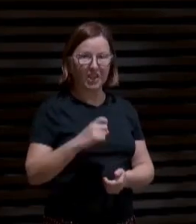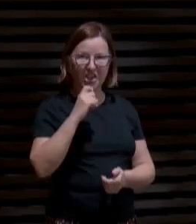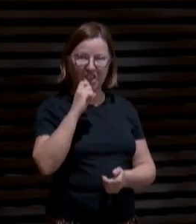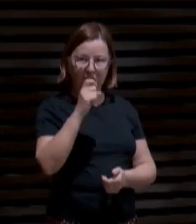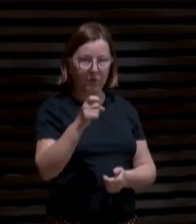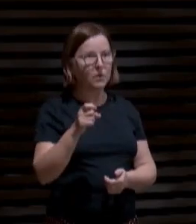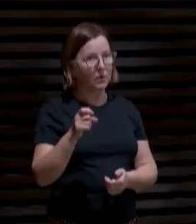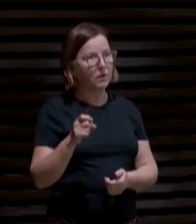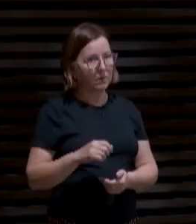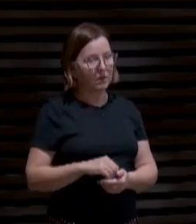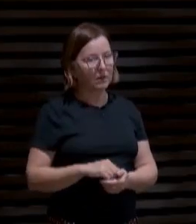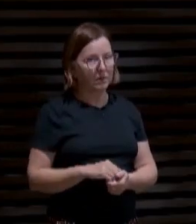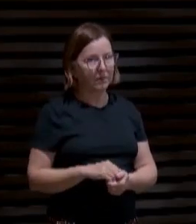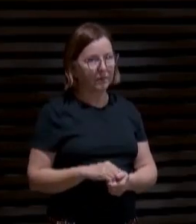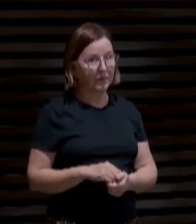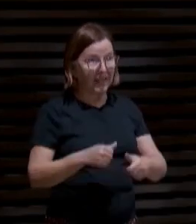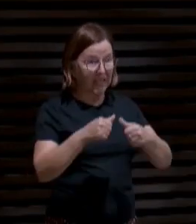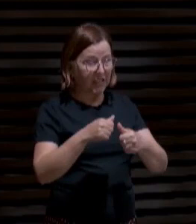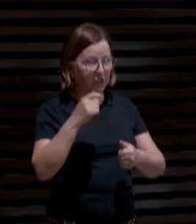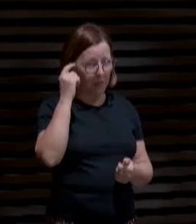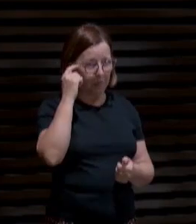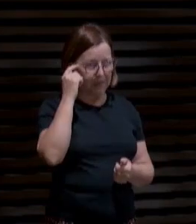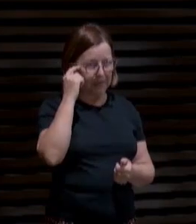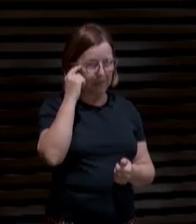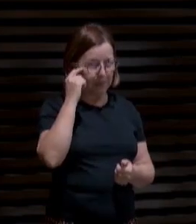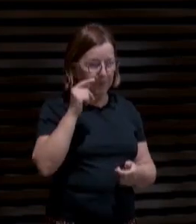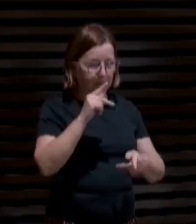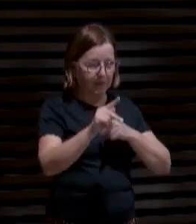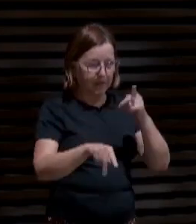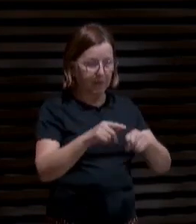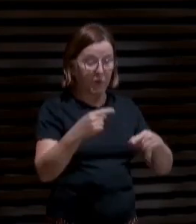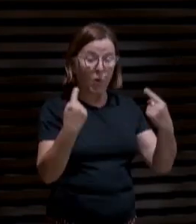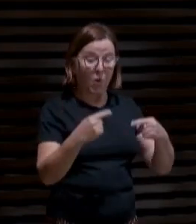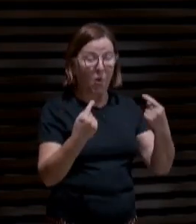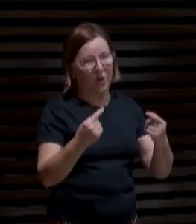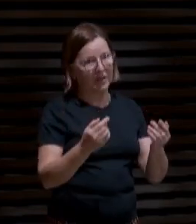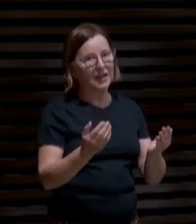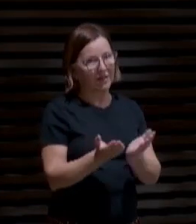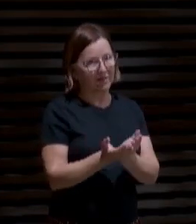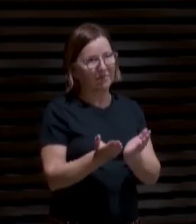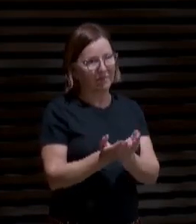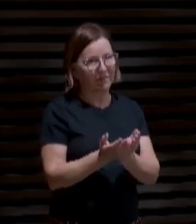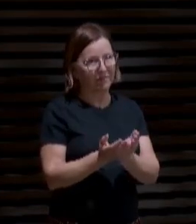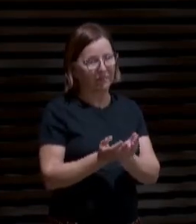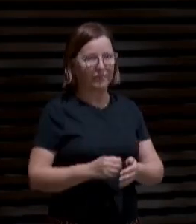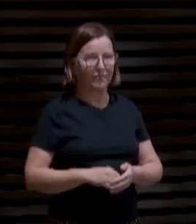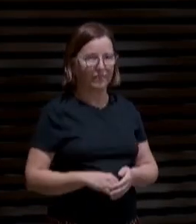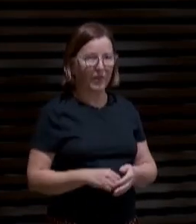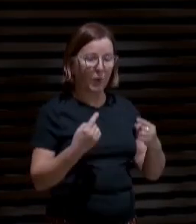Este é o pensamento que corre nas veias deste mundo anticristão. Há uma linguagem